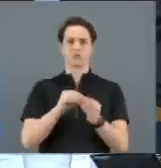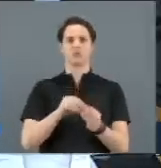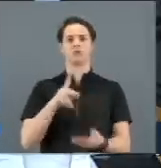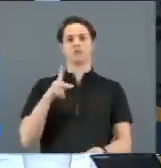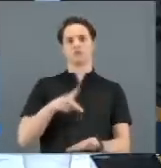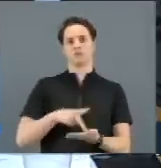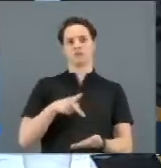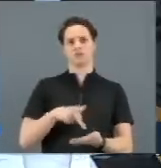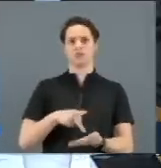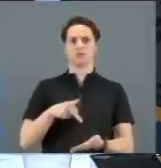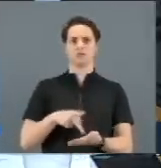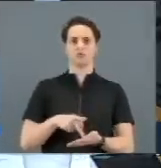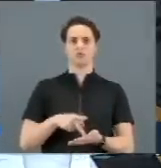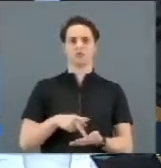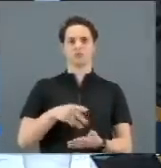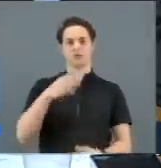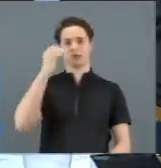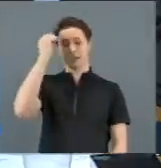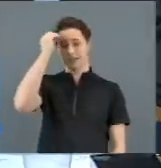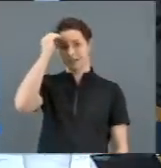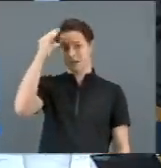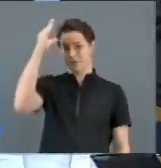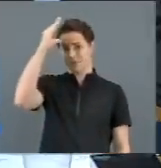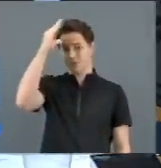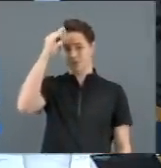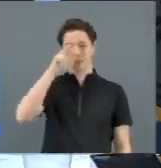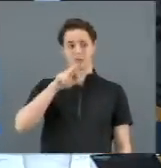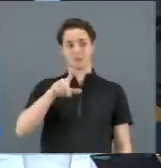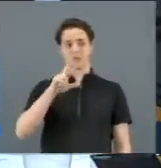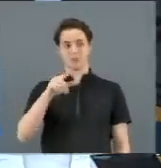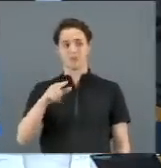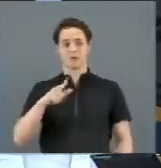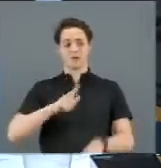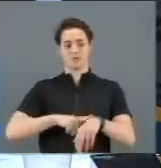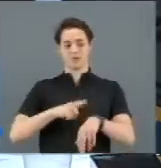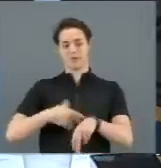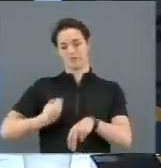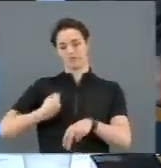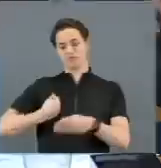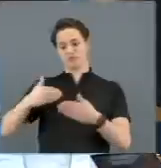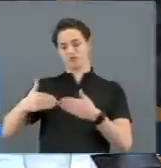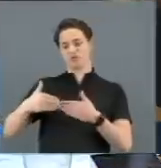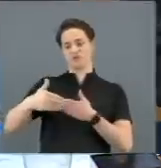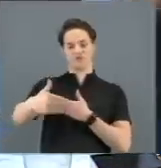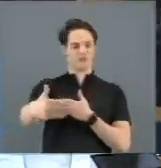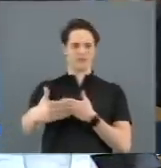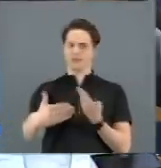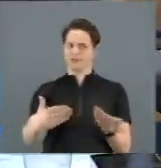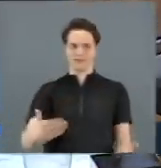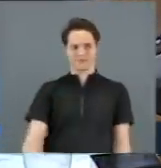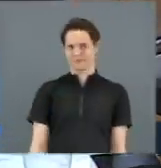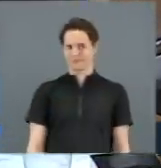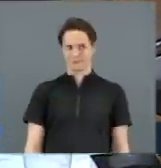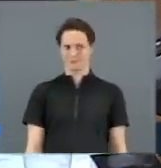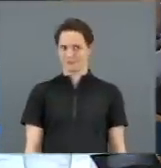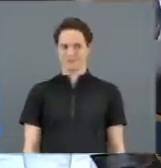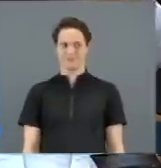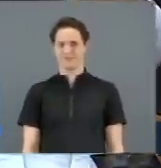verdade, que sabedoria não tem a ver com o tempo que você viveu. Sabedoria tem a ver com o tempo em que você aprendeu.